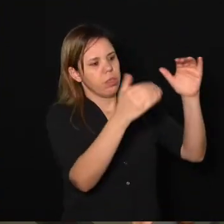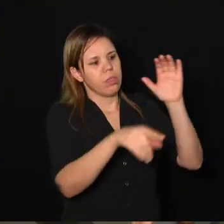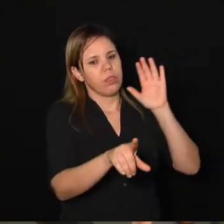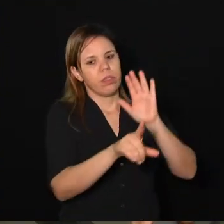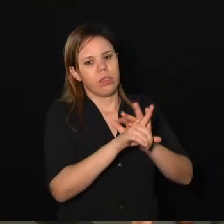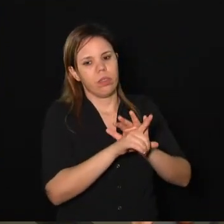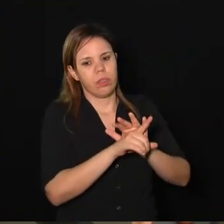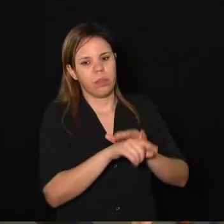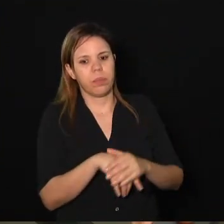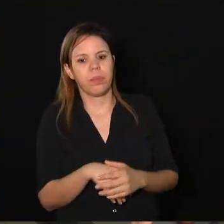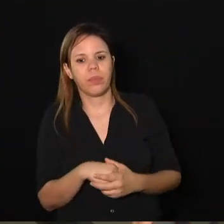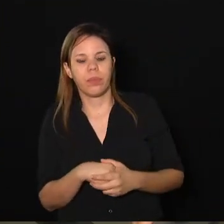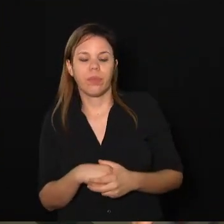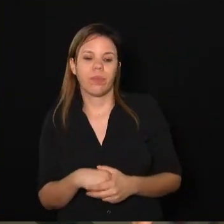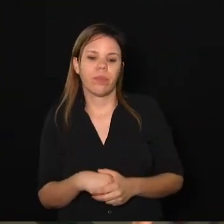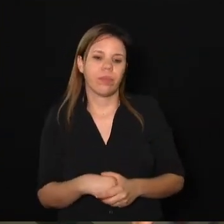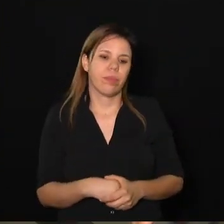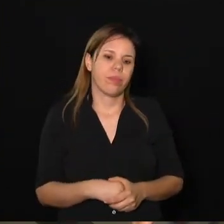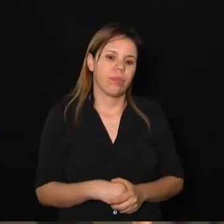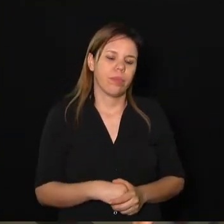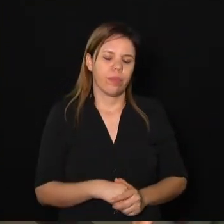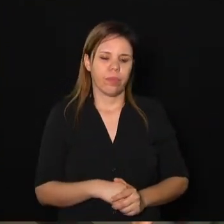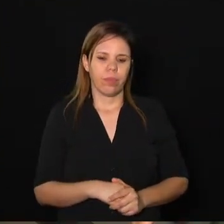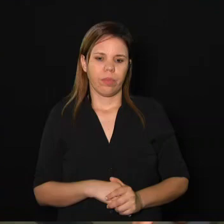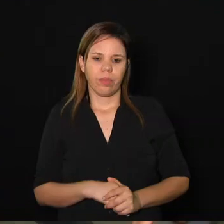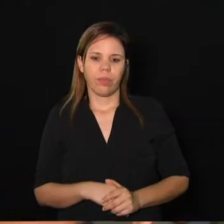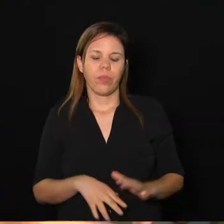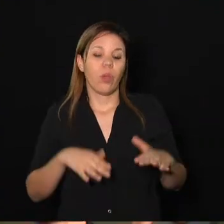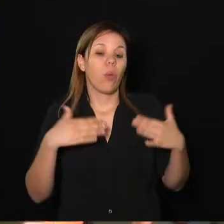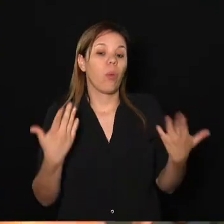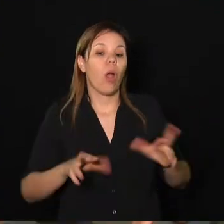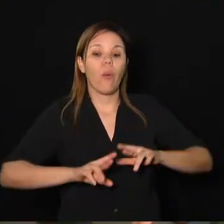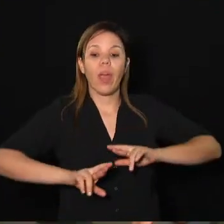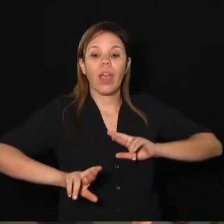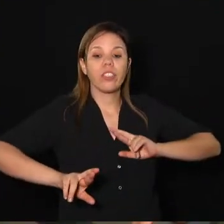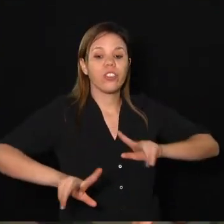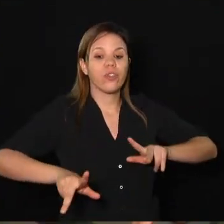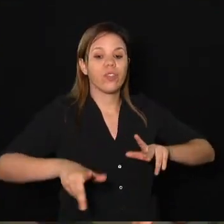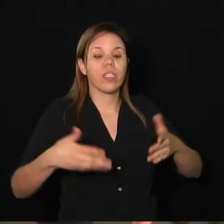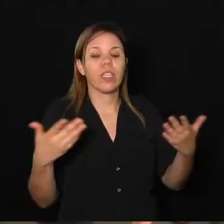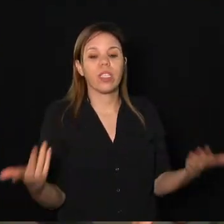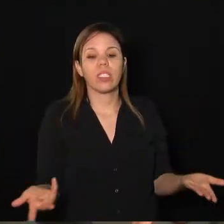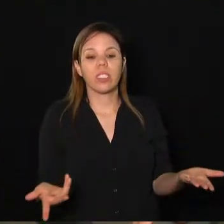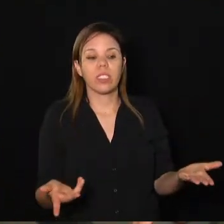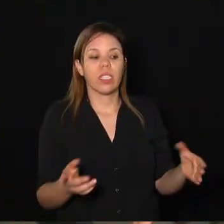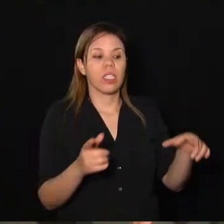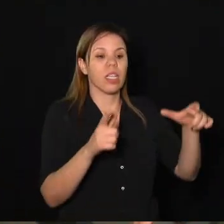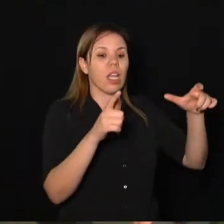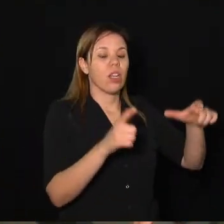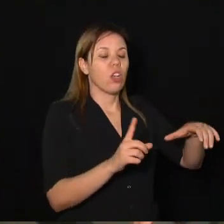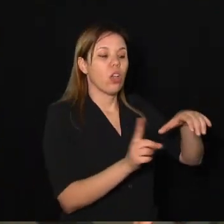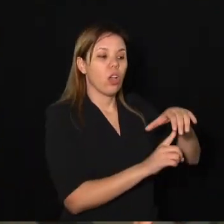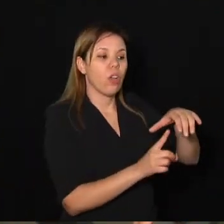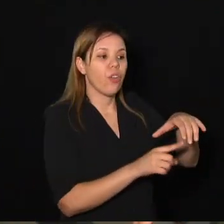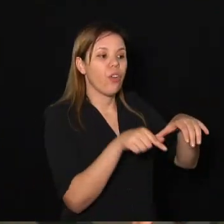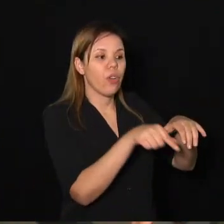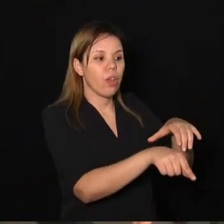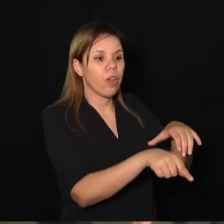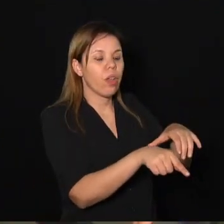determina e qual seria a diferença desse optometrista que está na ótica e que vai estar num gabinete optométrico